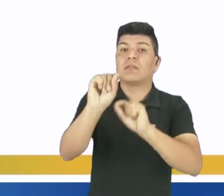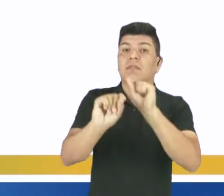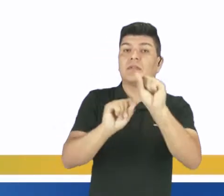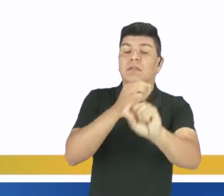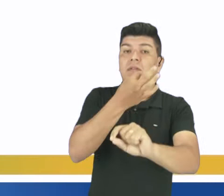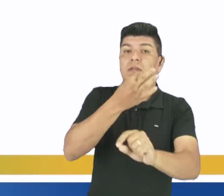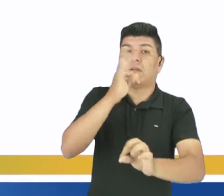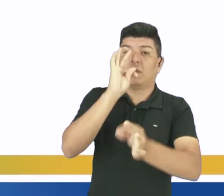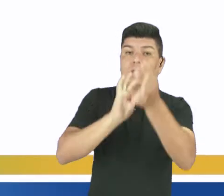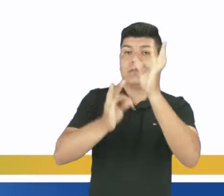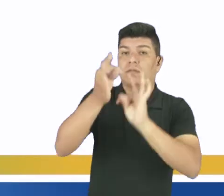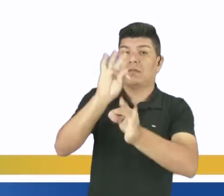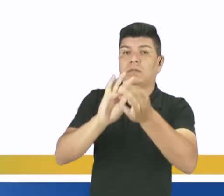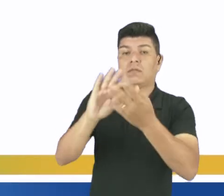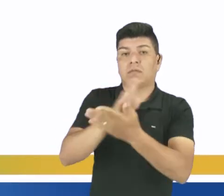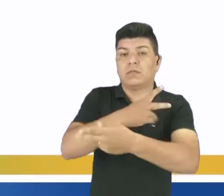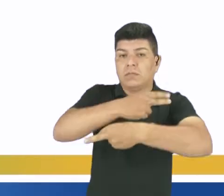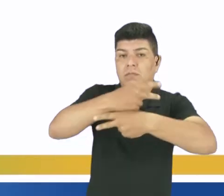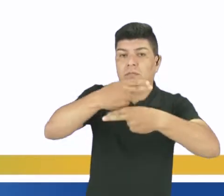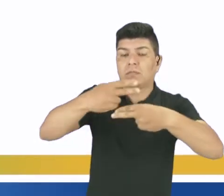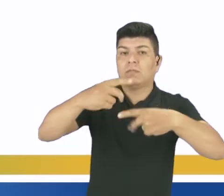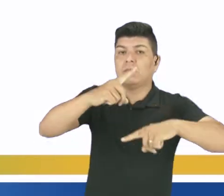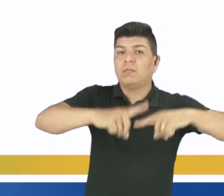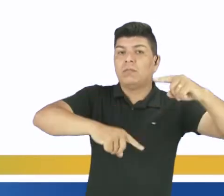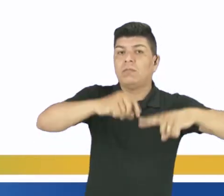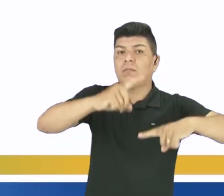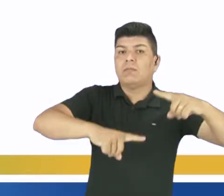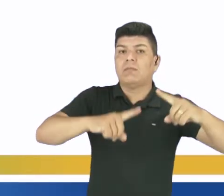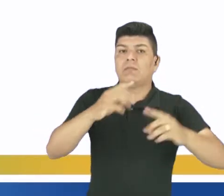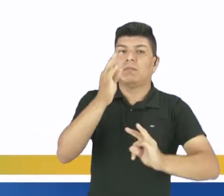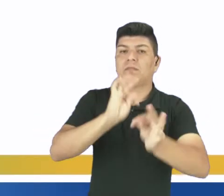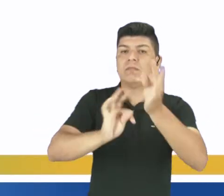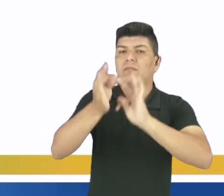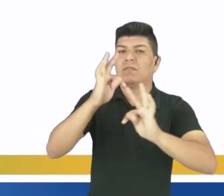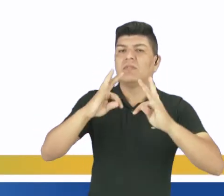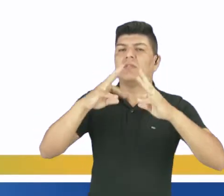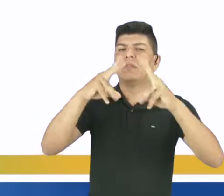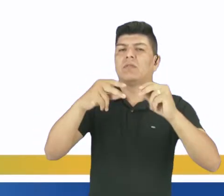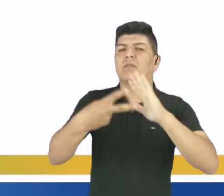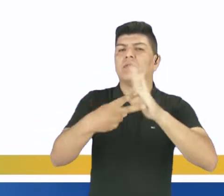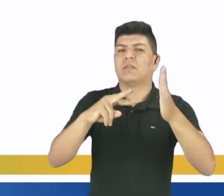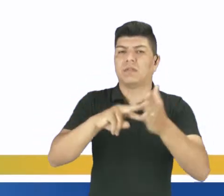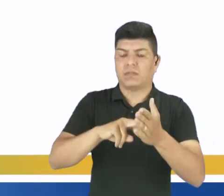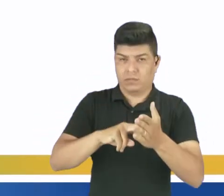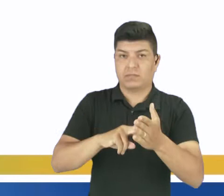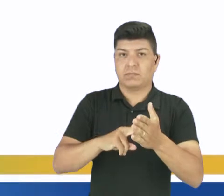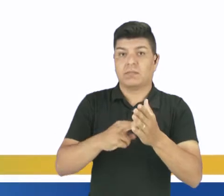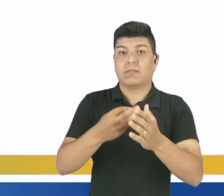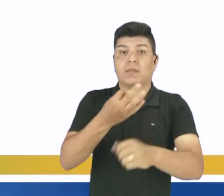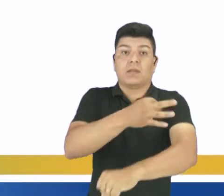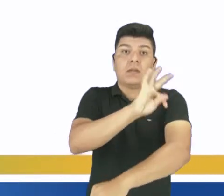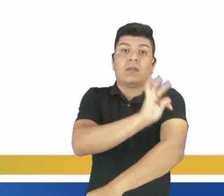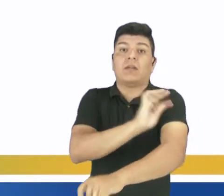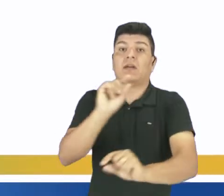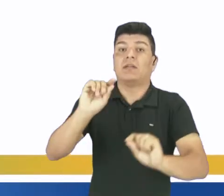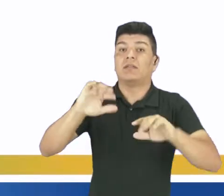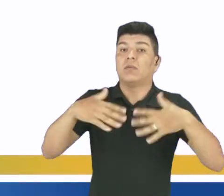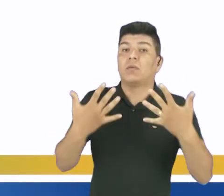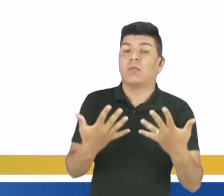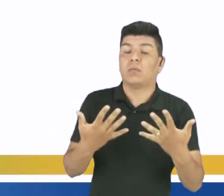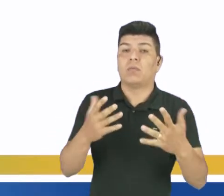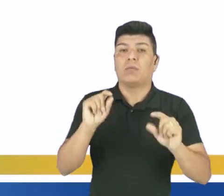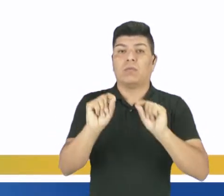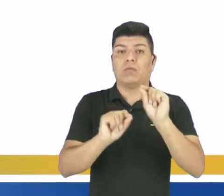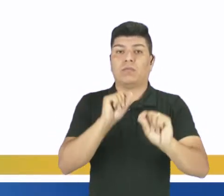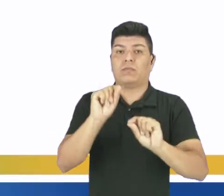tecnologia e alguns produtos tecnológicos. O que é tudo isso? Então, técnica é a maneira